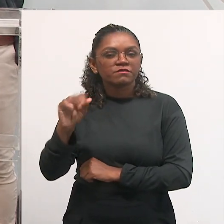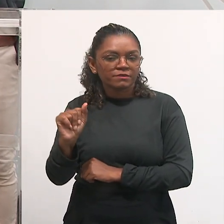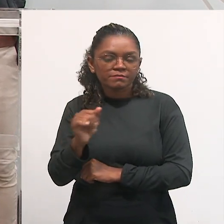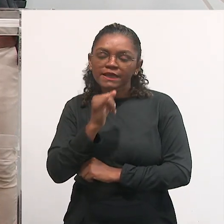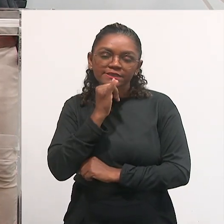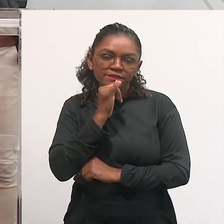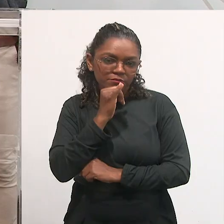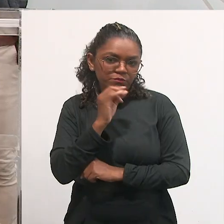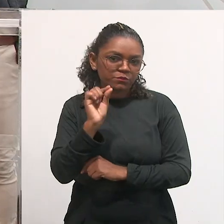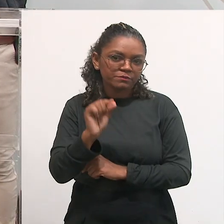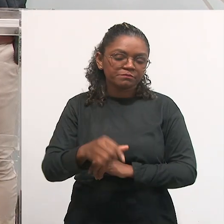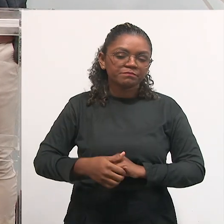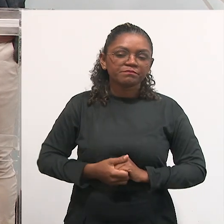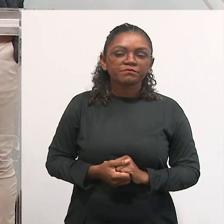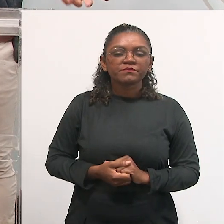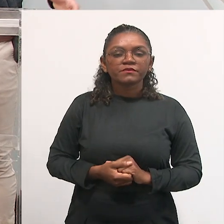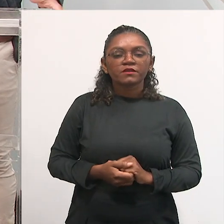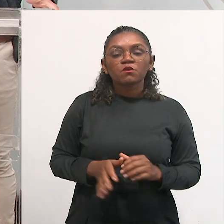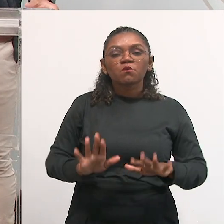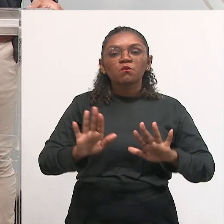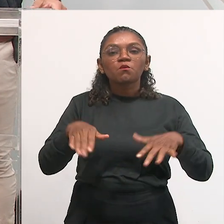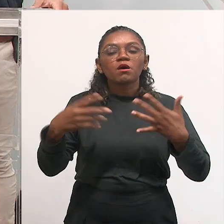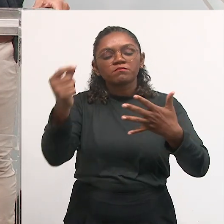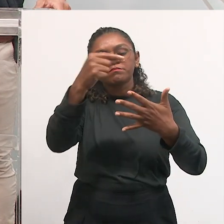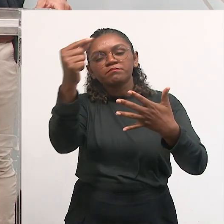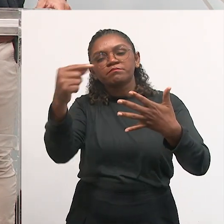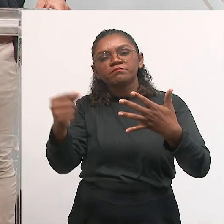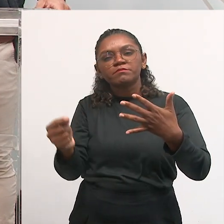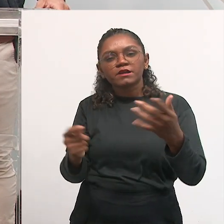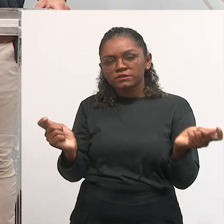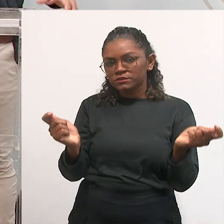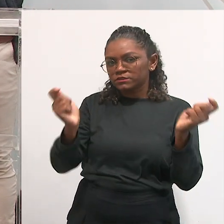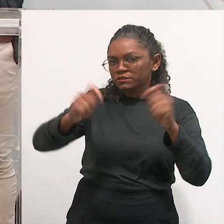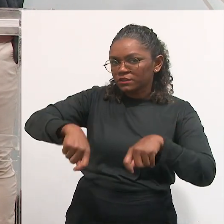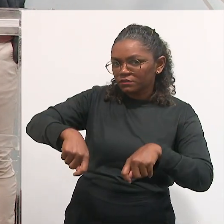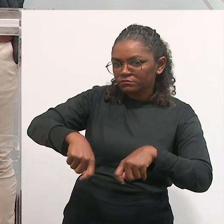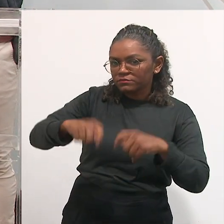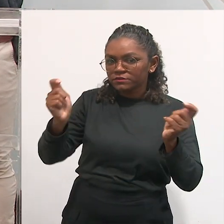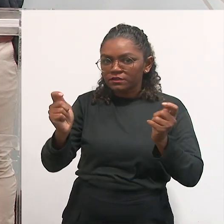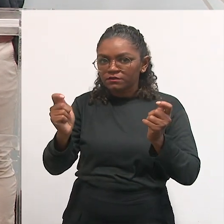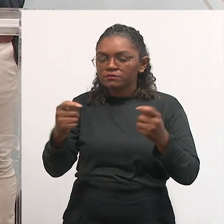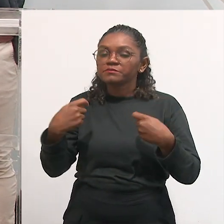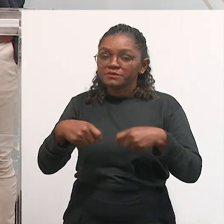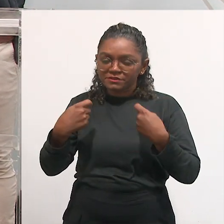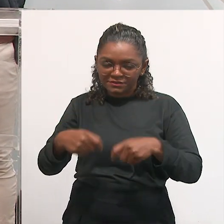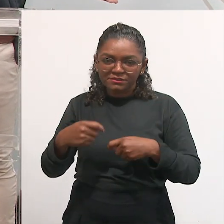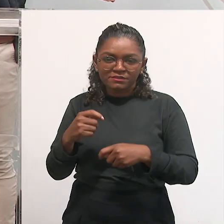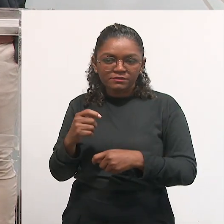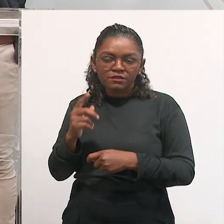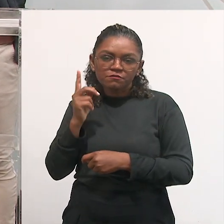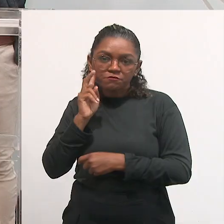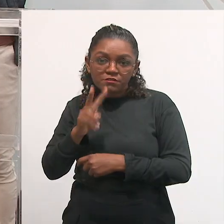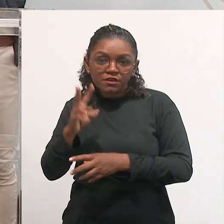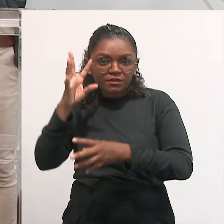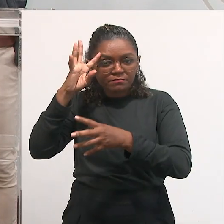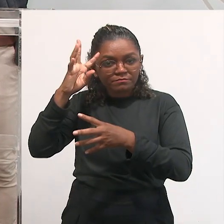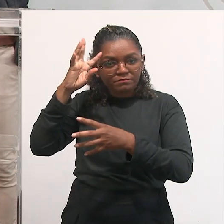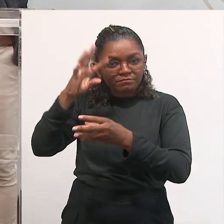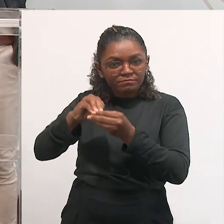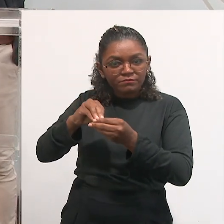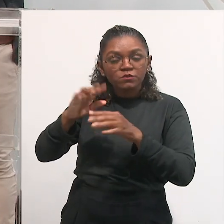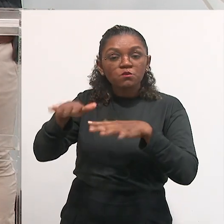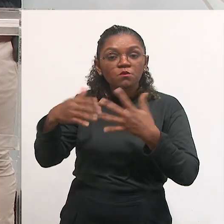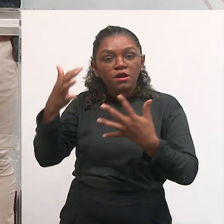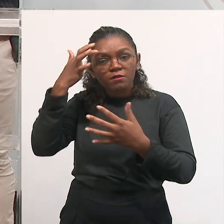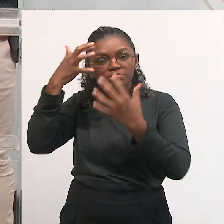exitoso, quais são as possíveis, prospecções que eu posso fazer com ele? Você pode estimar isso, Ao mesmo tempo, se